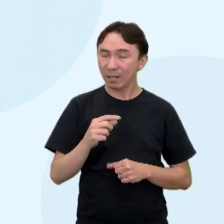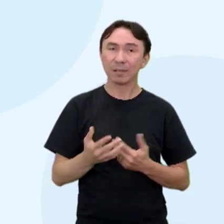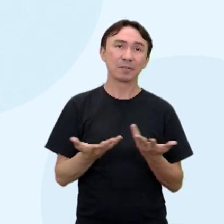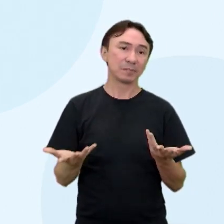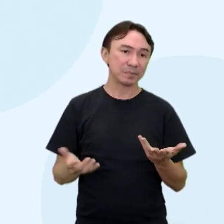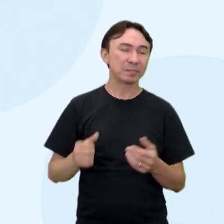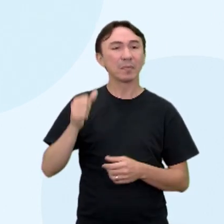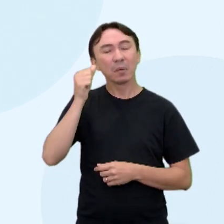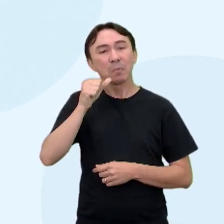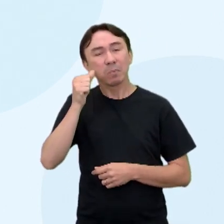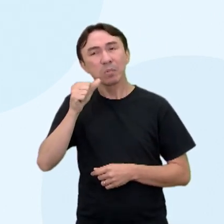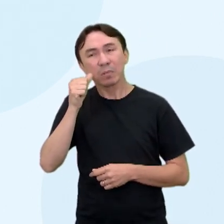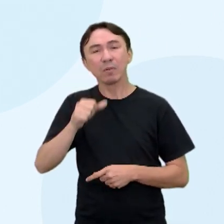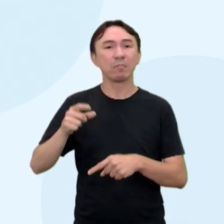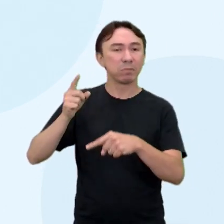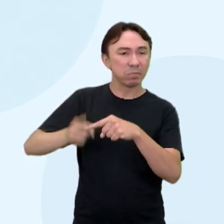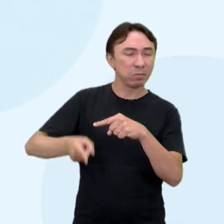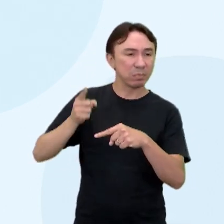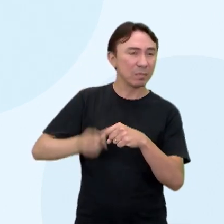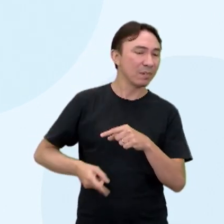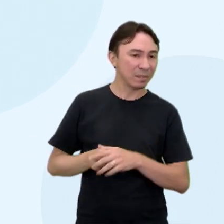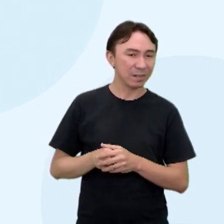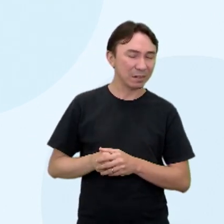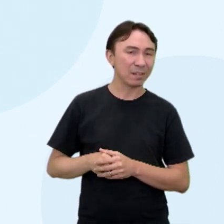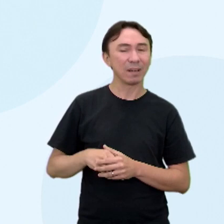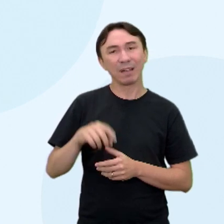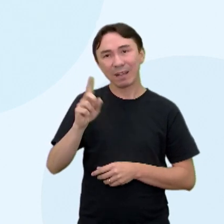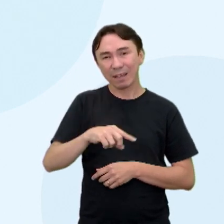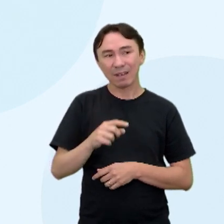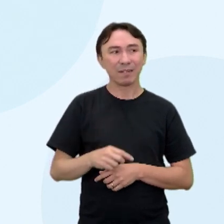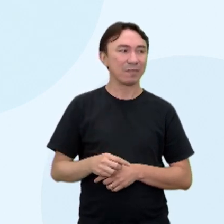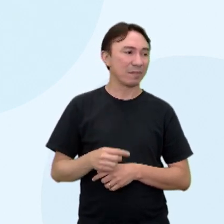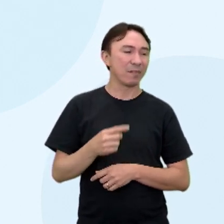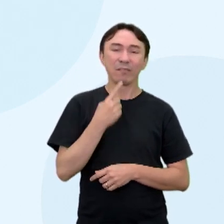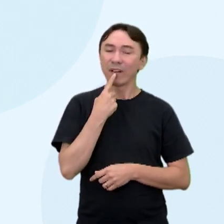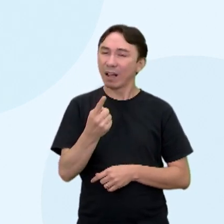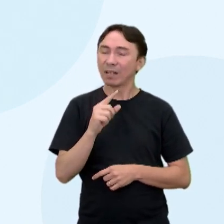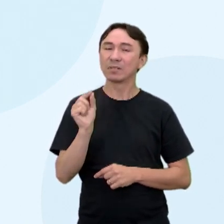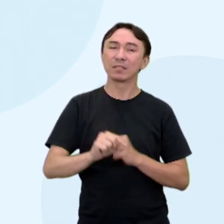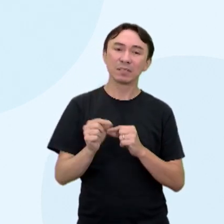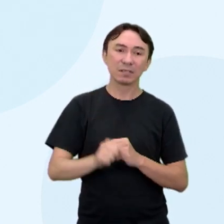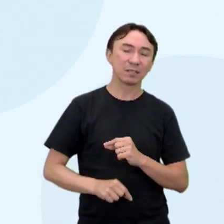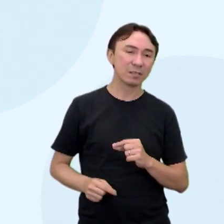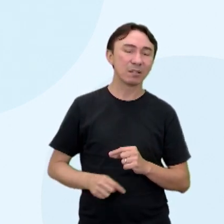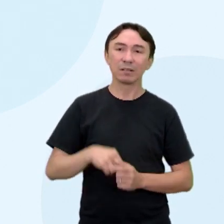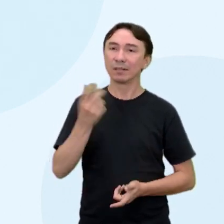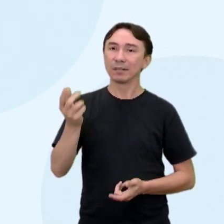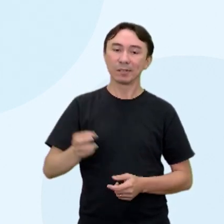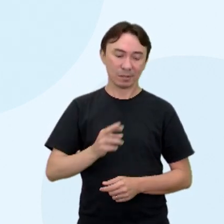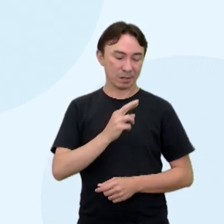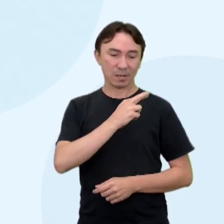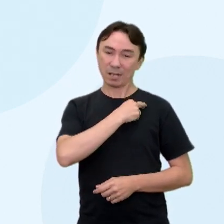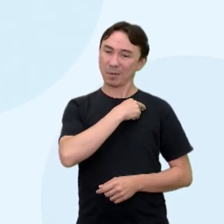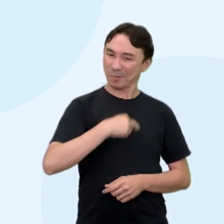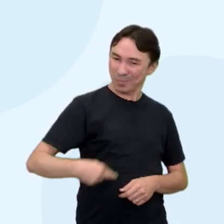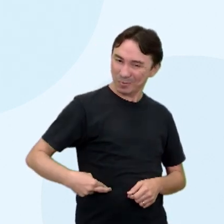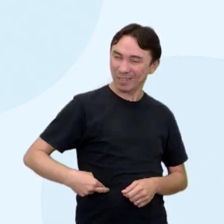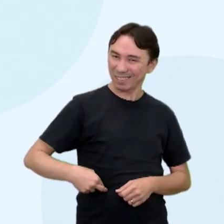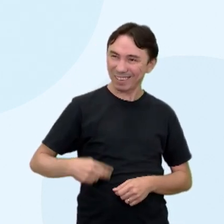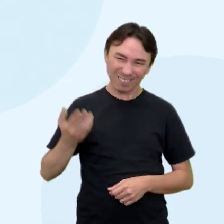de repensar, né? Não é à toa que ele chama de Estado Novo, e ele chama o período anterior de República Velha, porque ele está